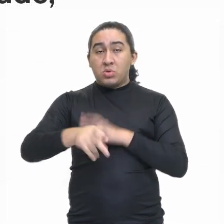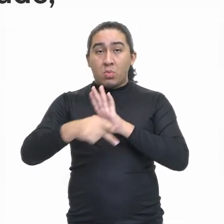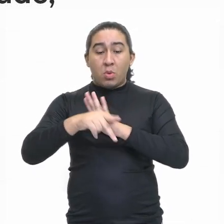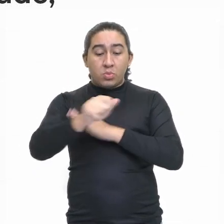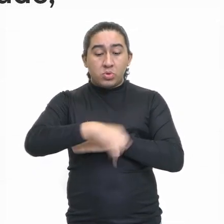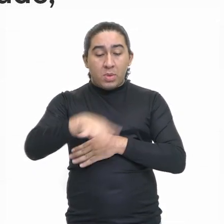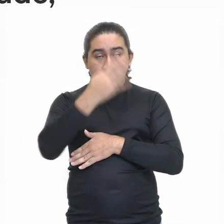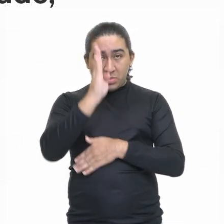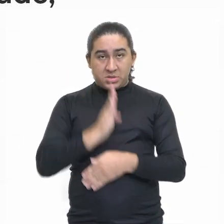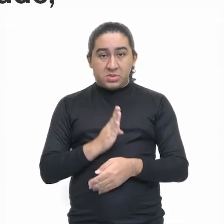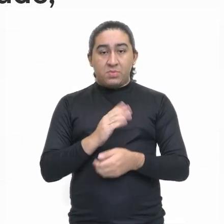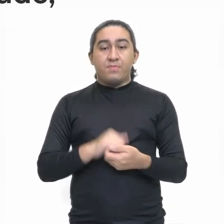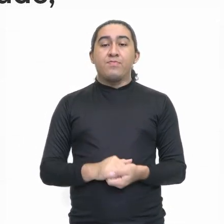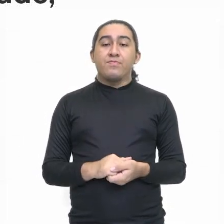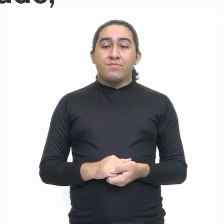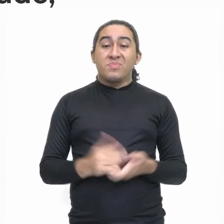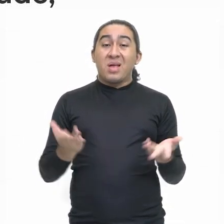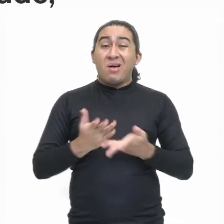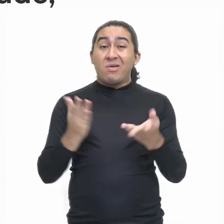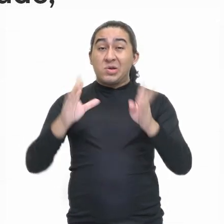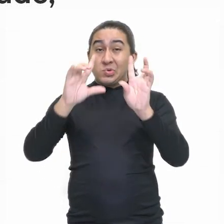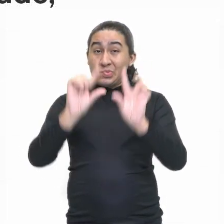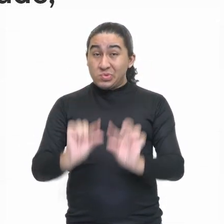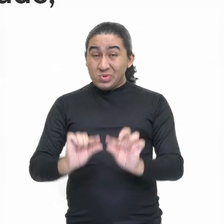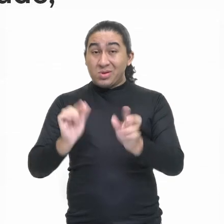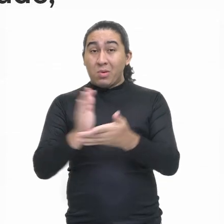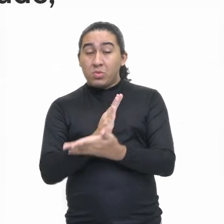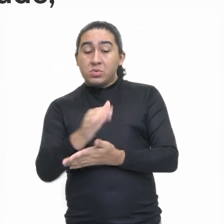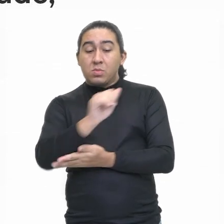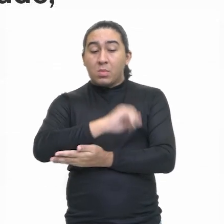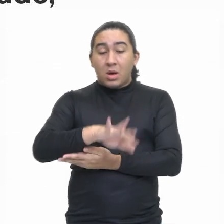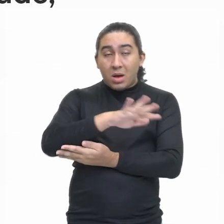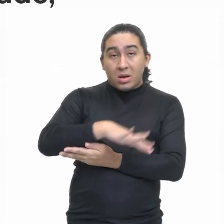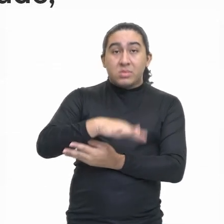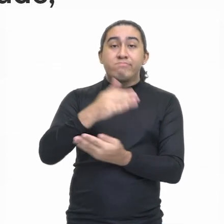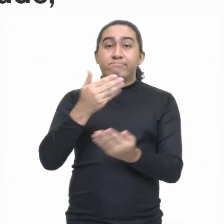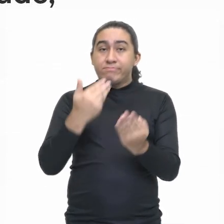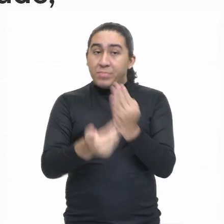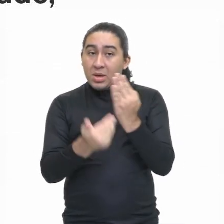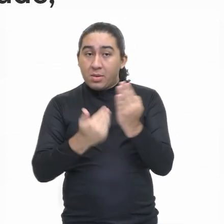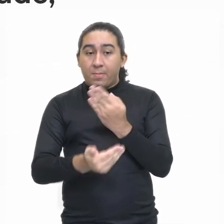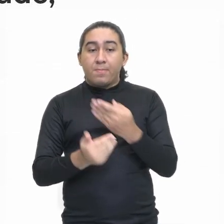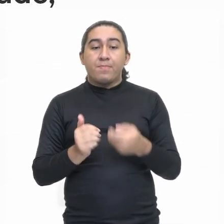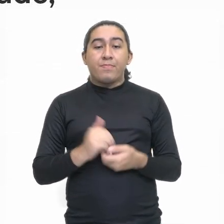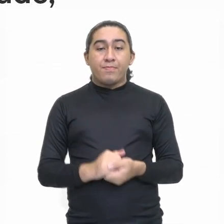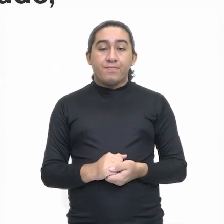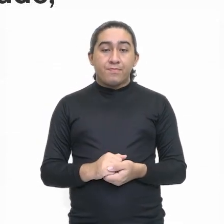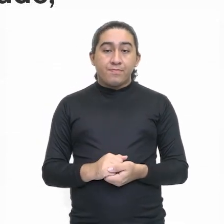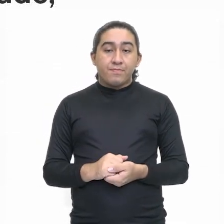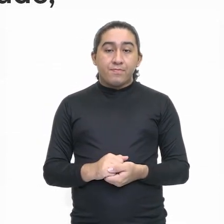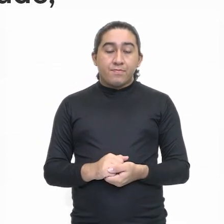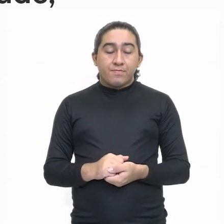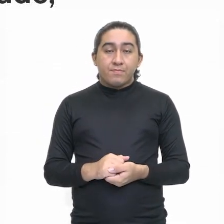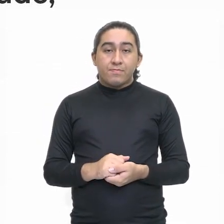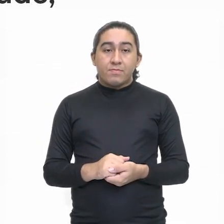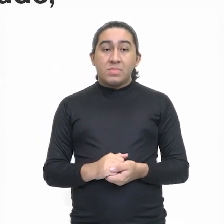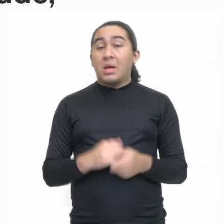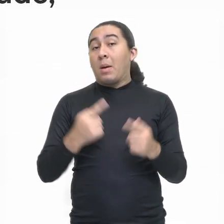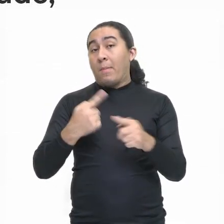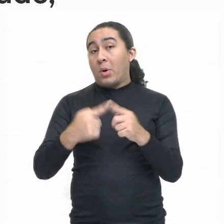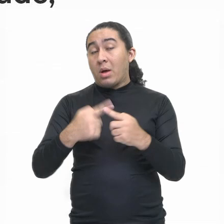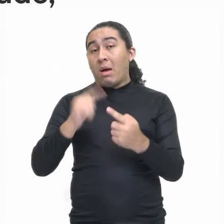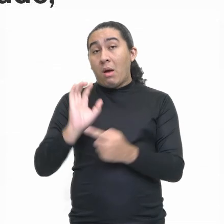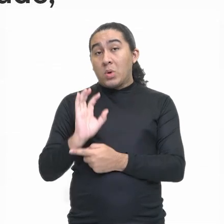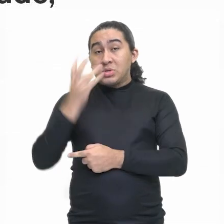território brasileiro e agora está muito reduzido algumas áreas, né, que estão ali preservadas, muito em função ali